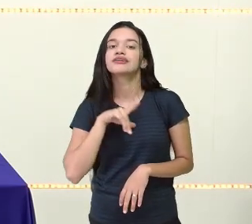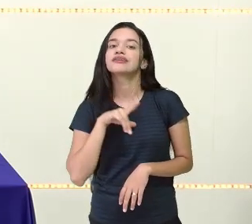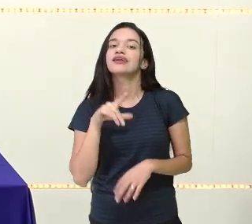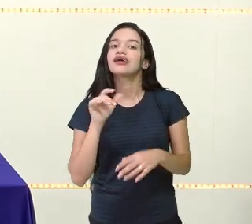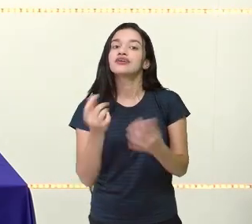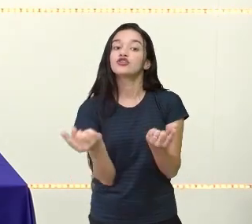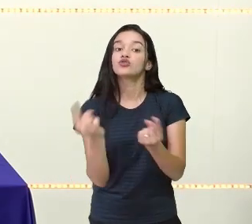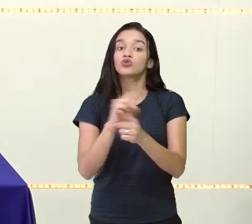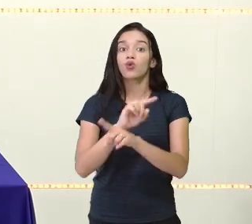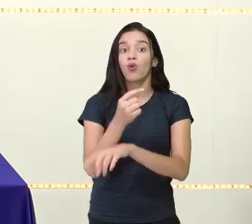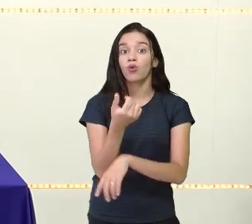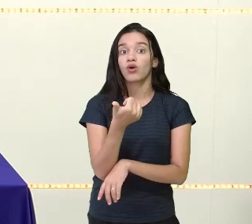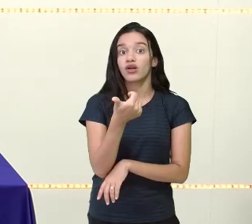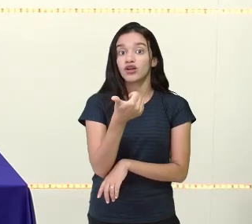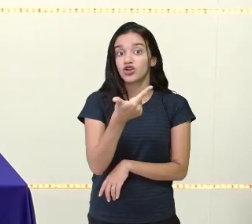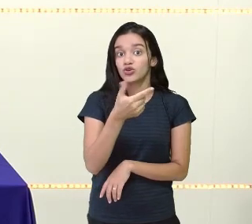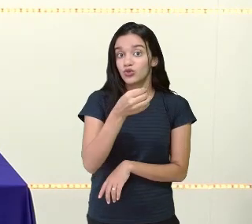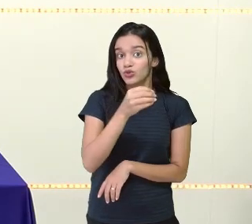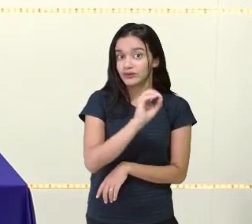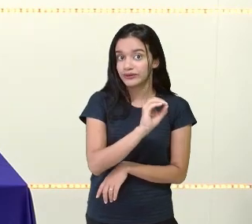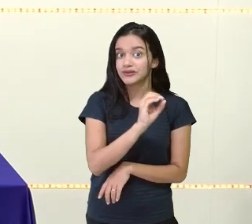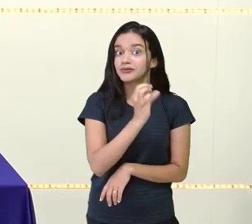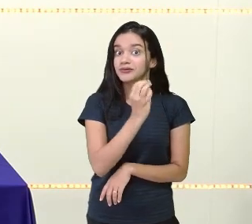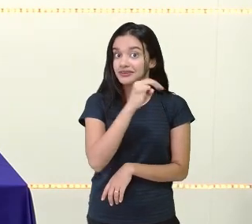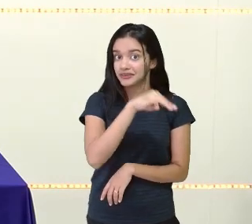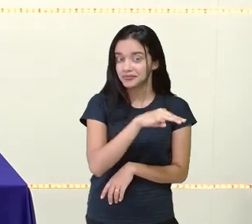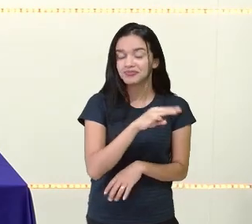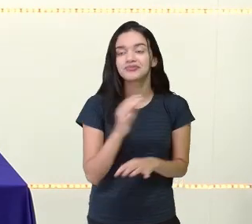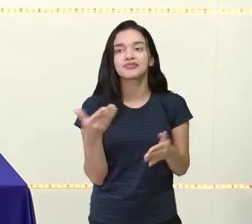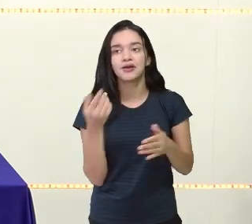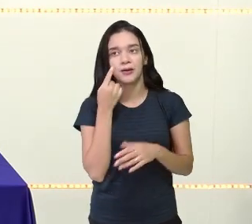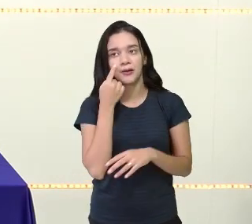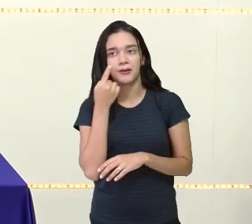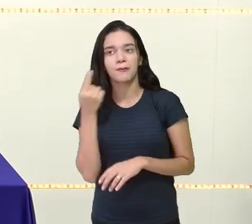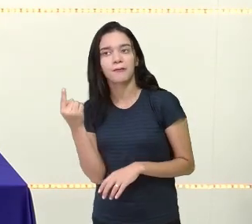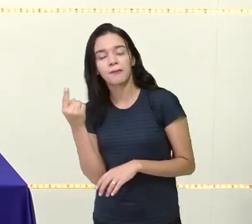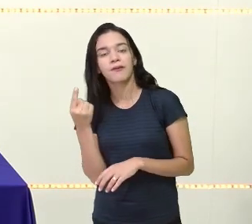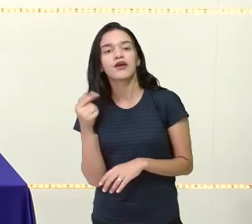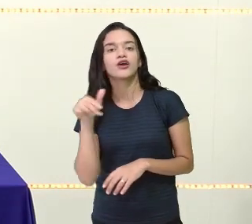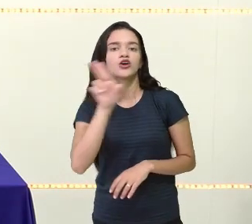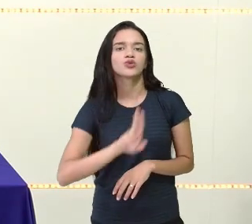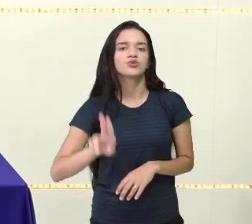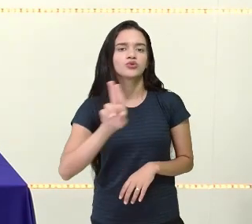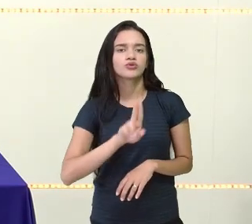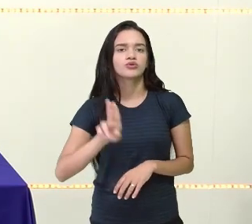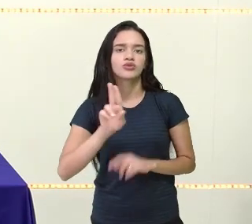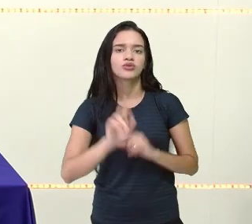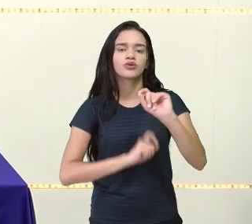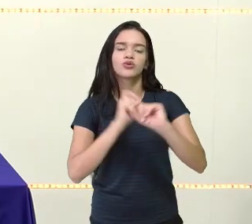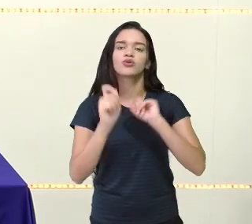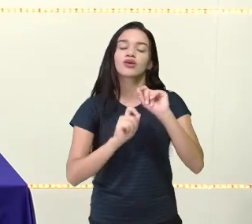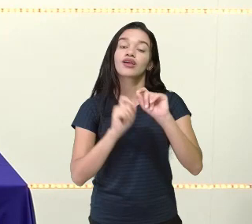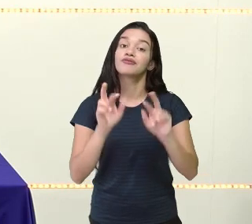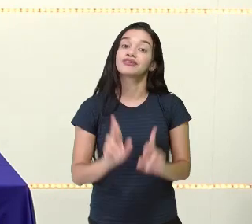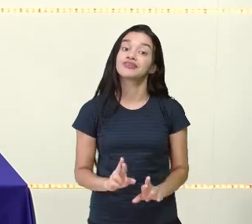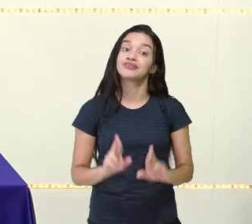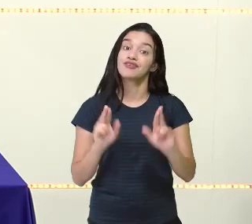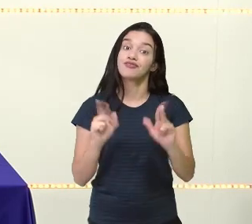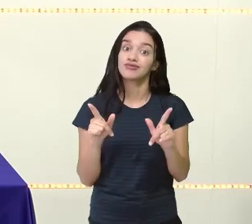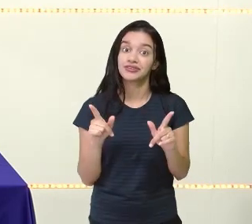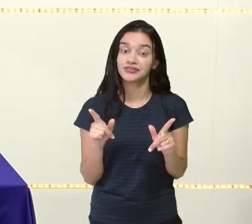centímetros. Então, qual é a conclusão que a gente chega? A unidade de medida utilizada foi